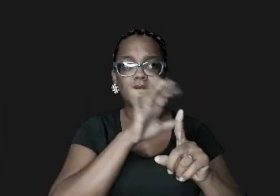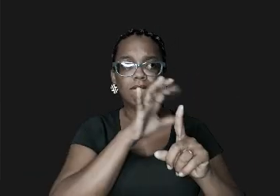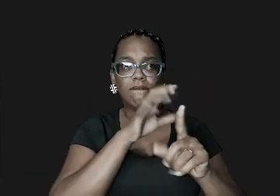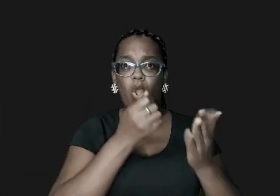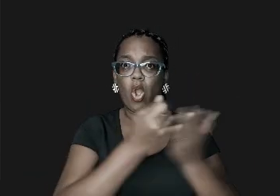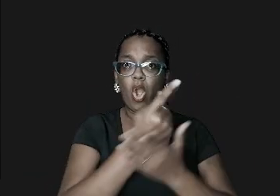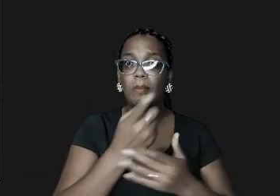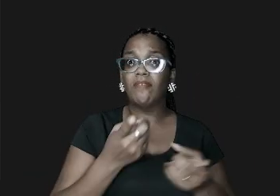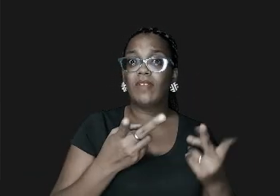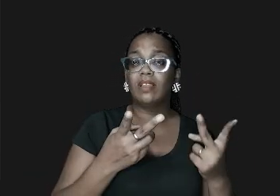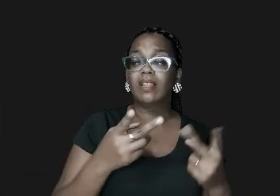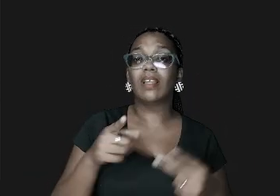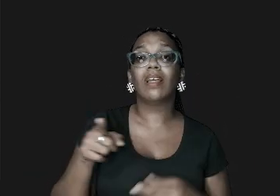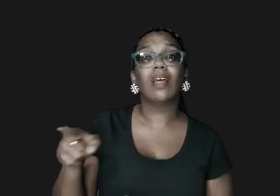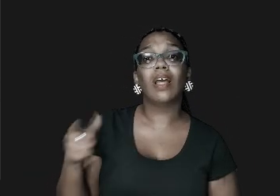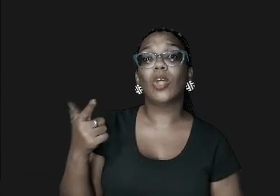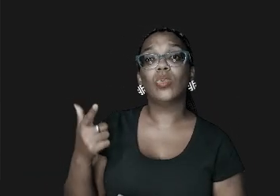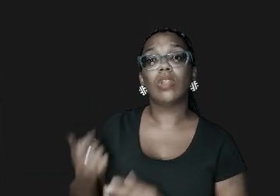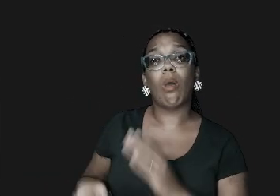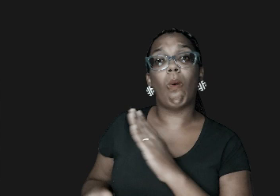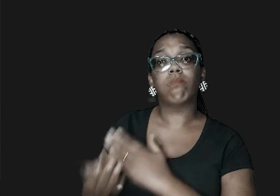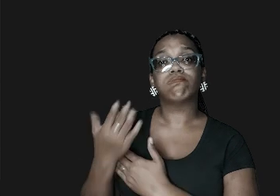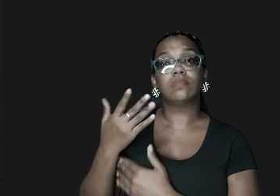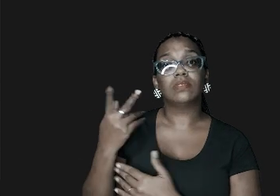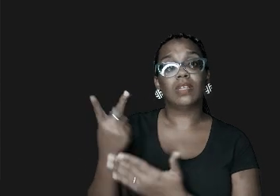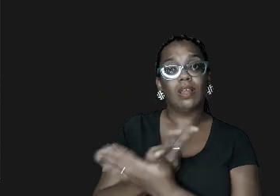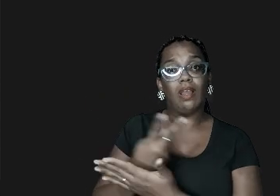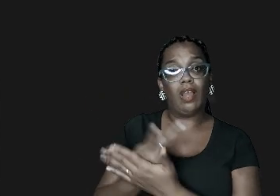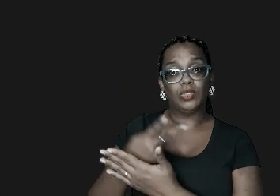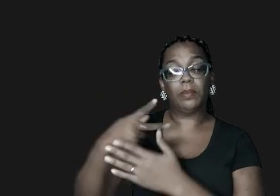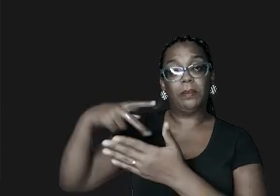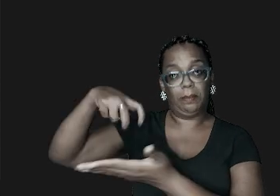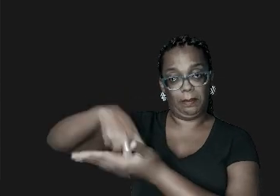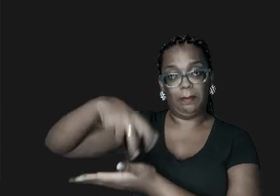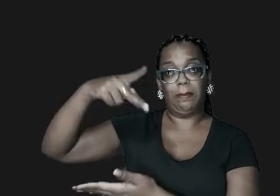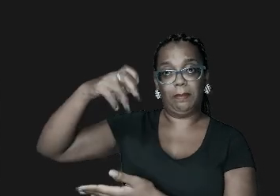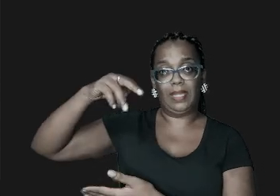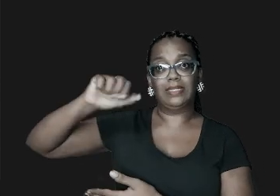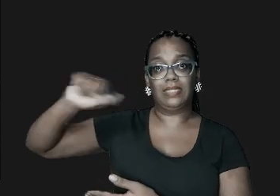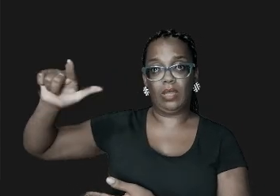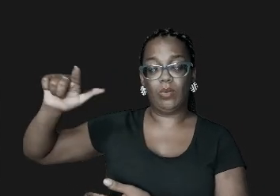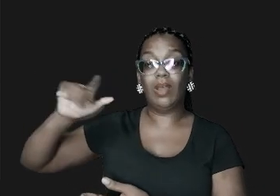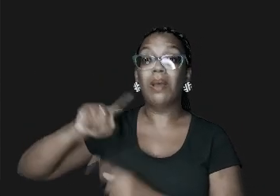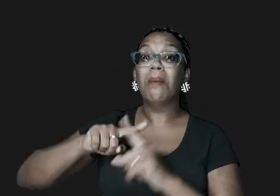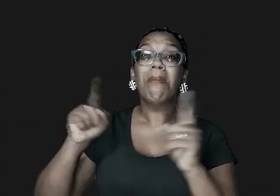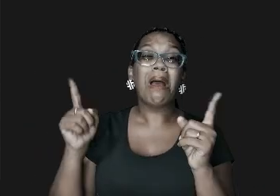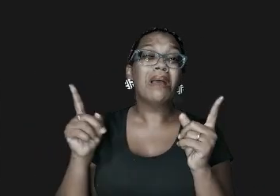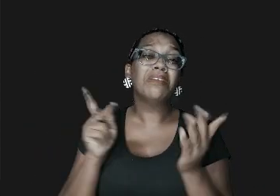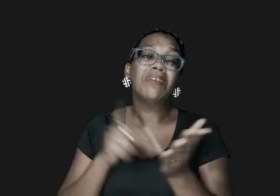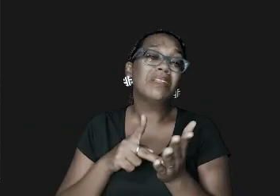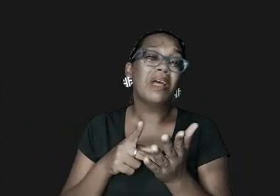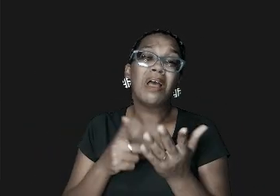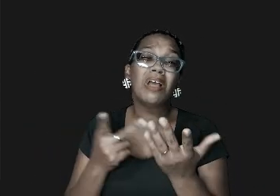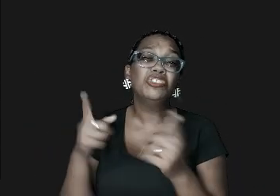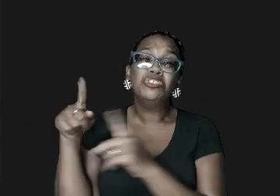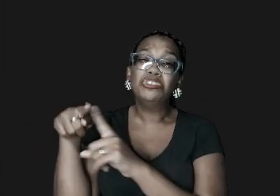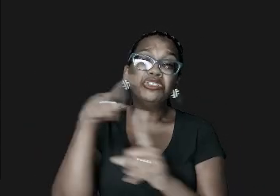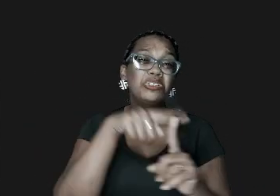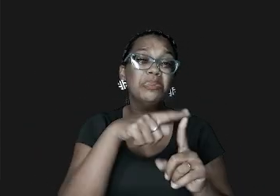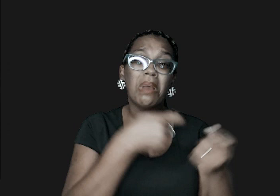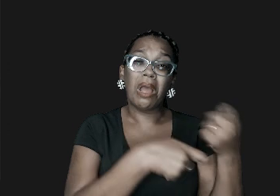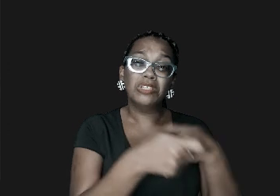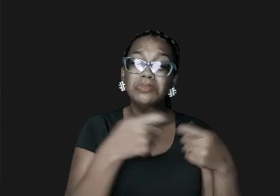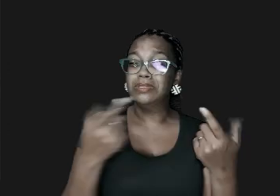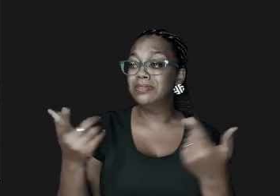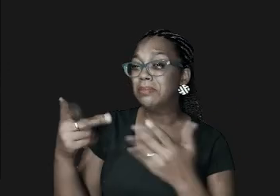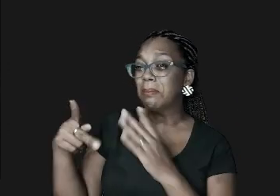a cotação da compra e venda ele não fala não tipo de ministério da vontade devido tipo penal fala da vantagem